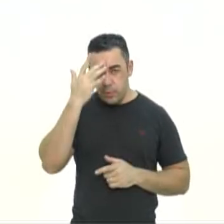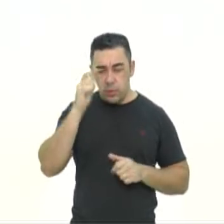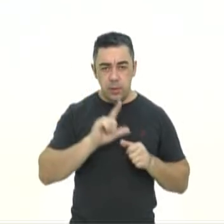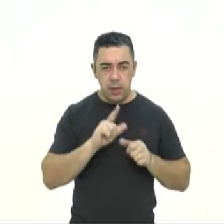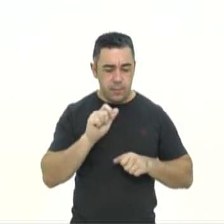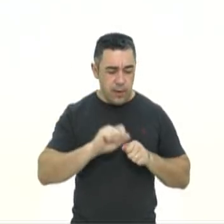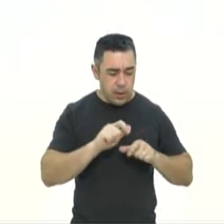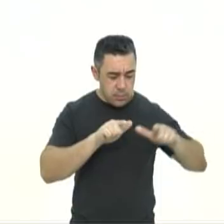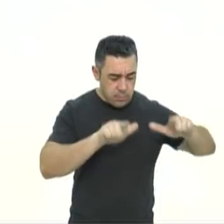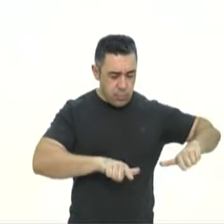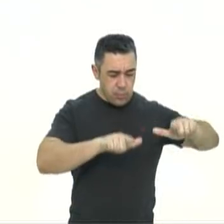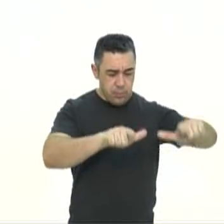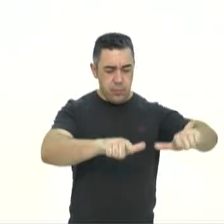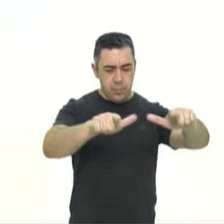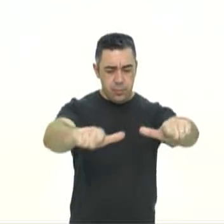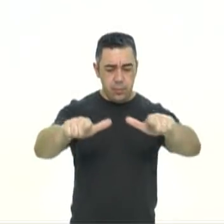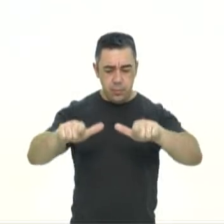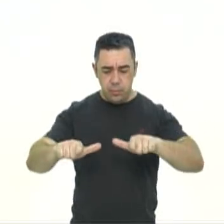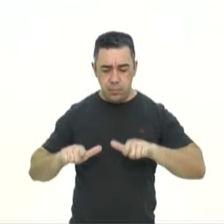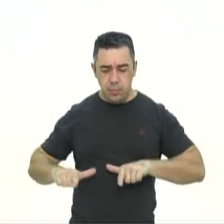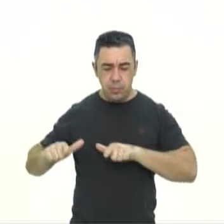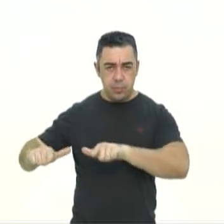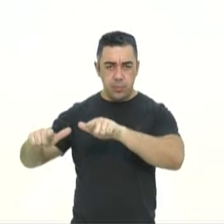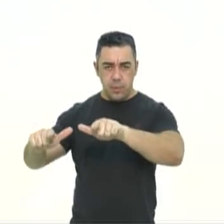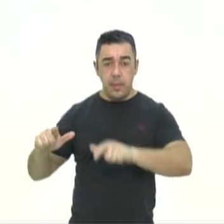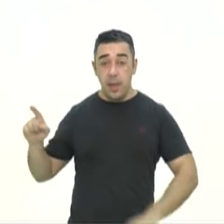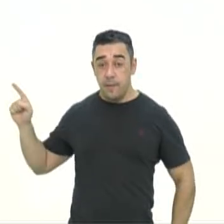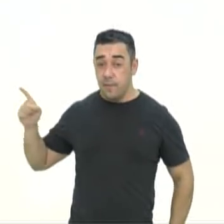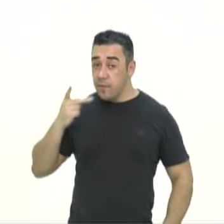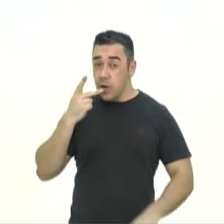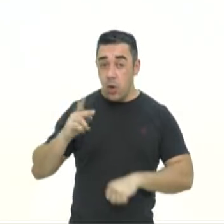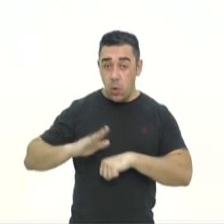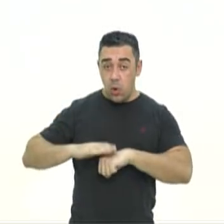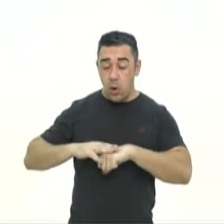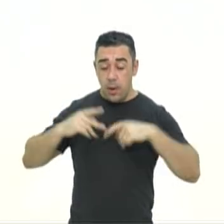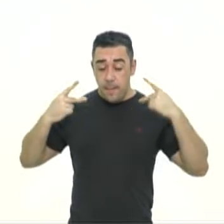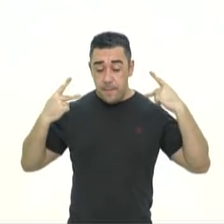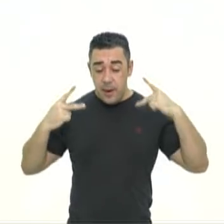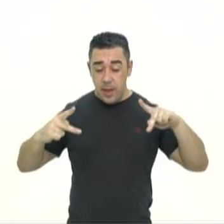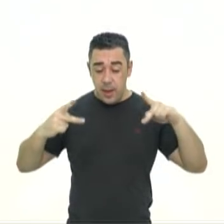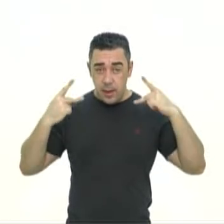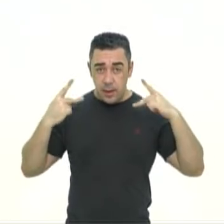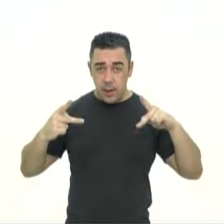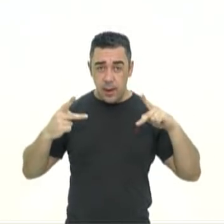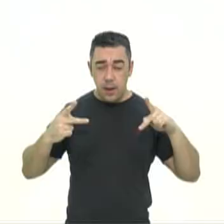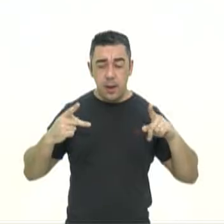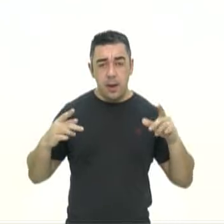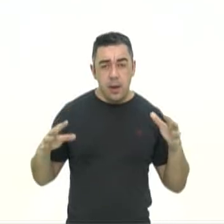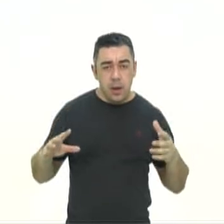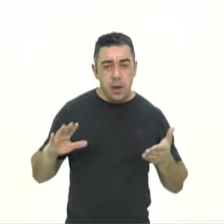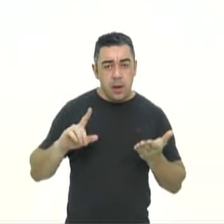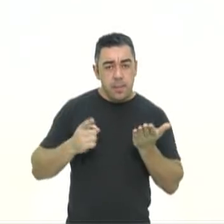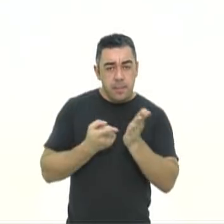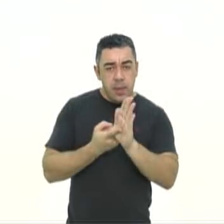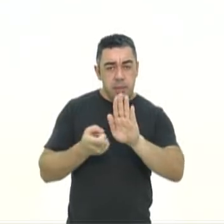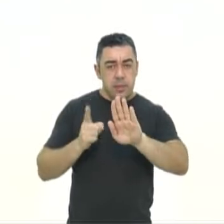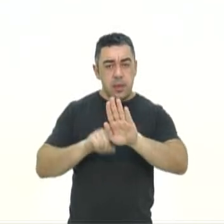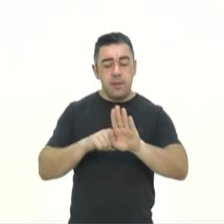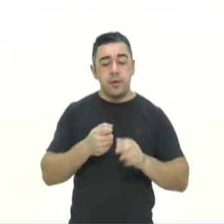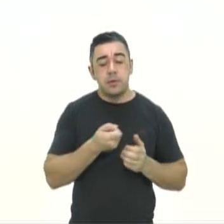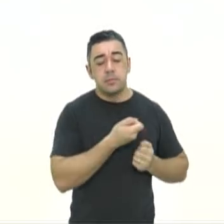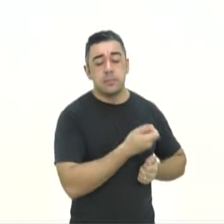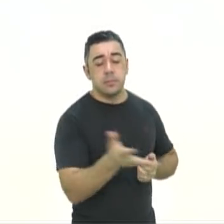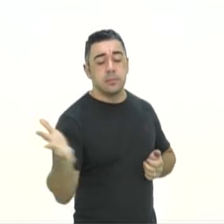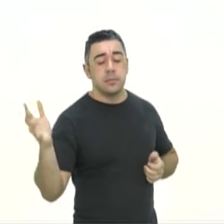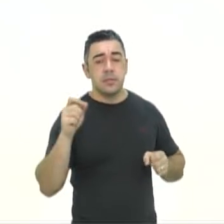A comparação entre o pregar, né, o pregar, o ato de pregar, e o semear, que é porque quem